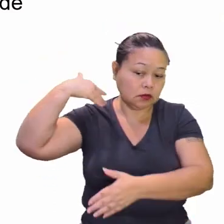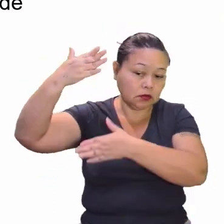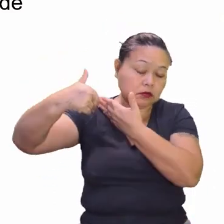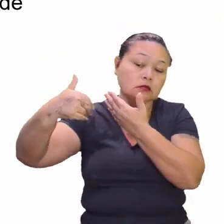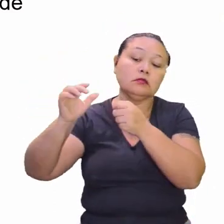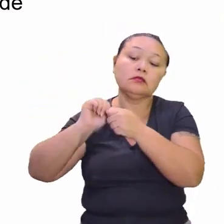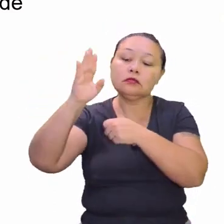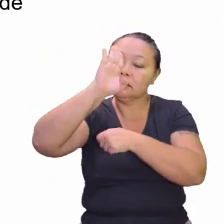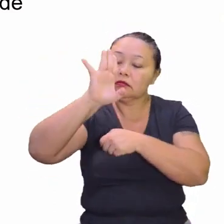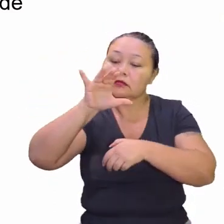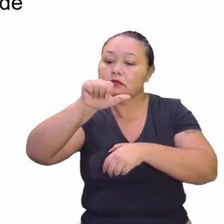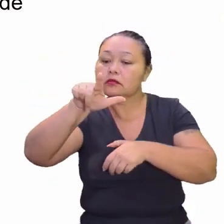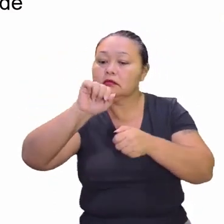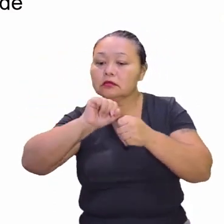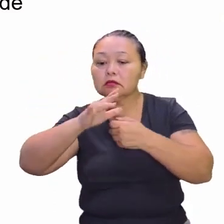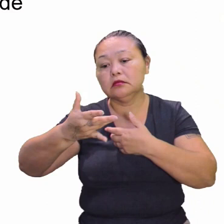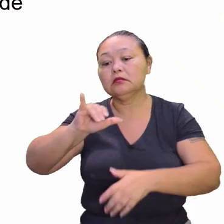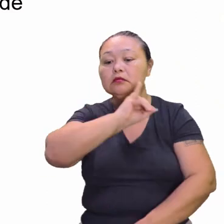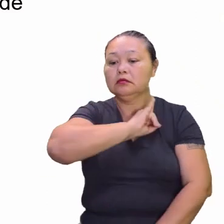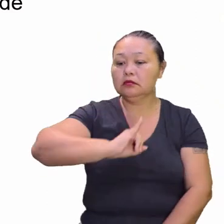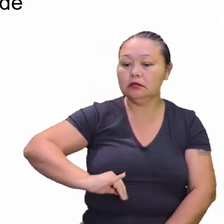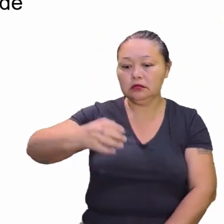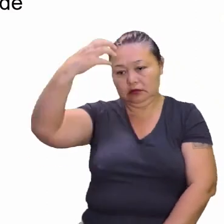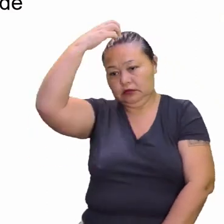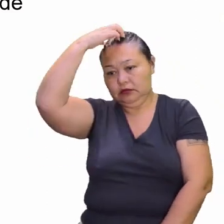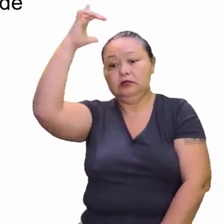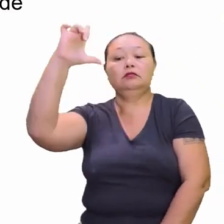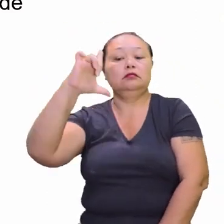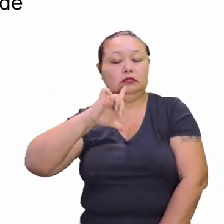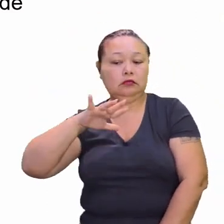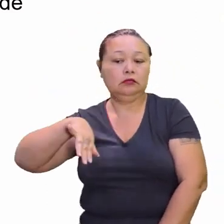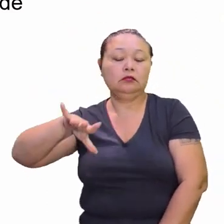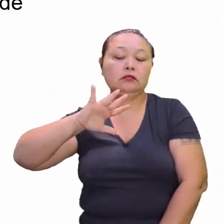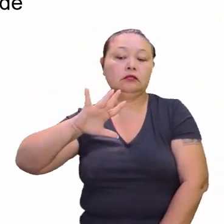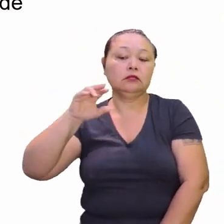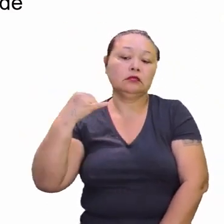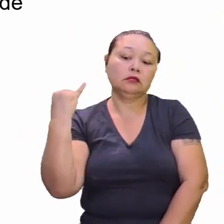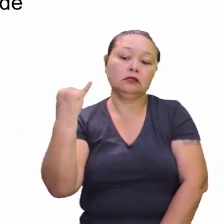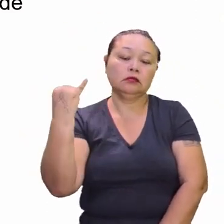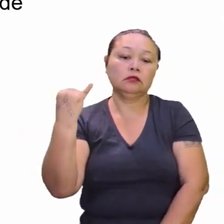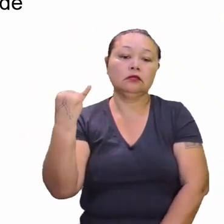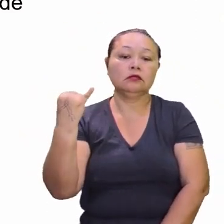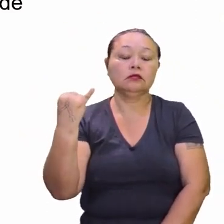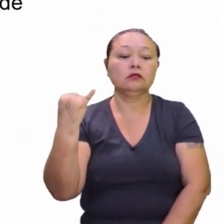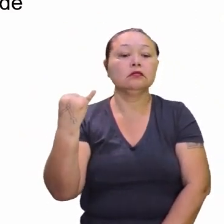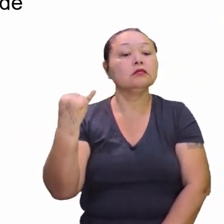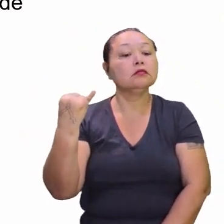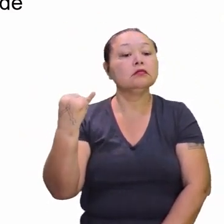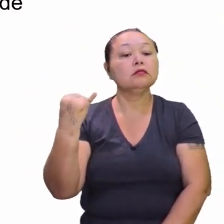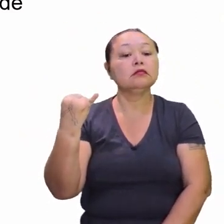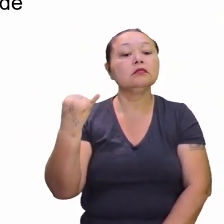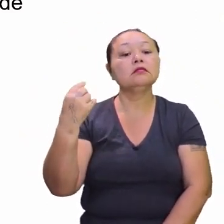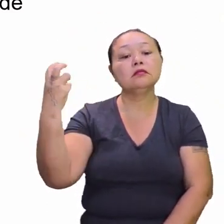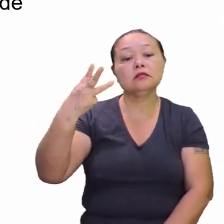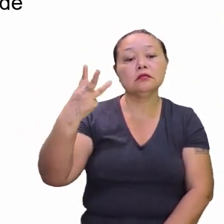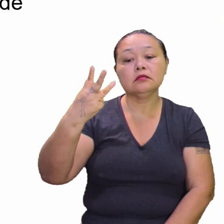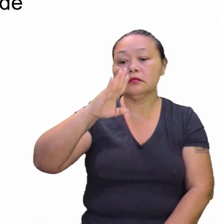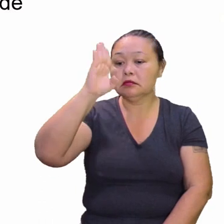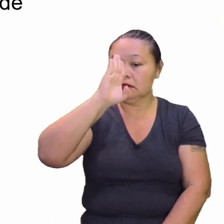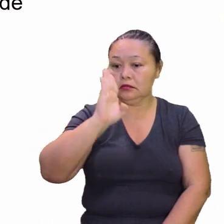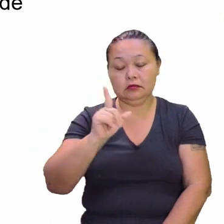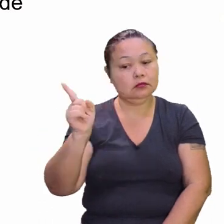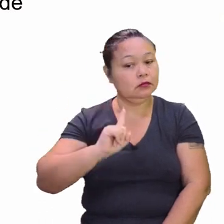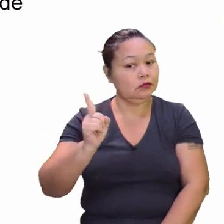desde o Brasil colônia, o Brasil império, eles já estavam lá como sendo muito importantes. Não é isso? É o terceiro